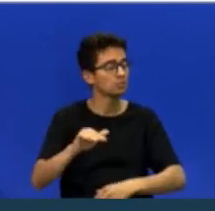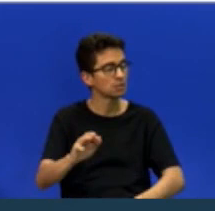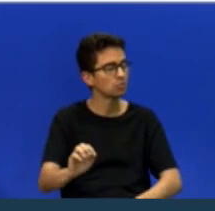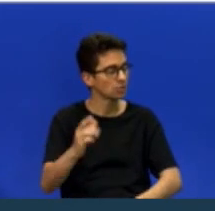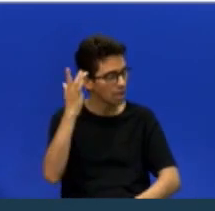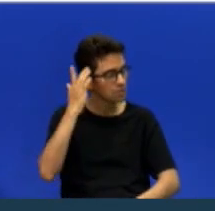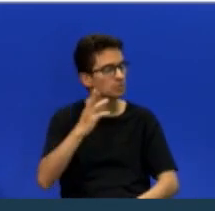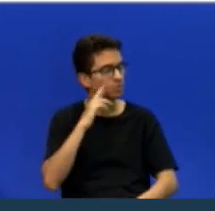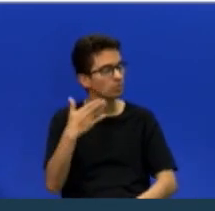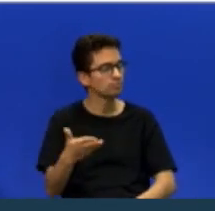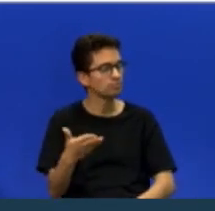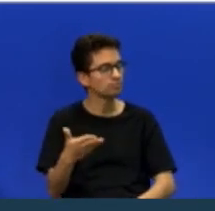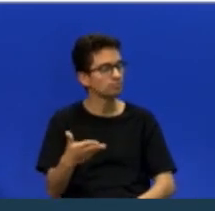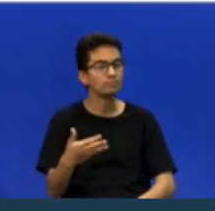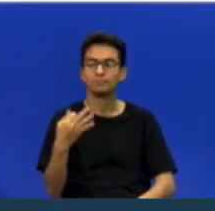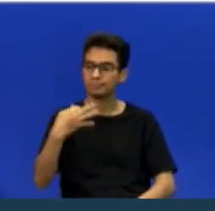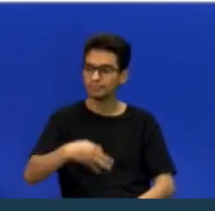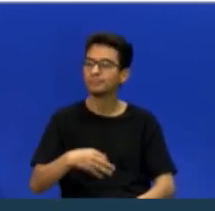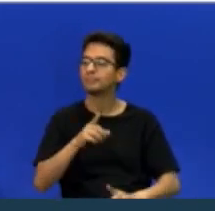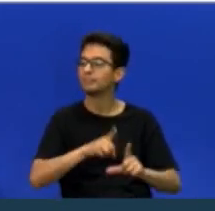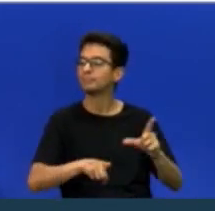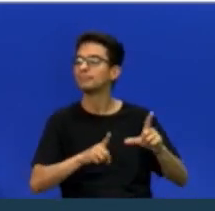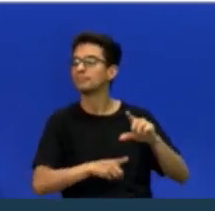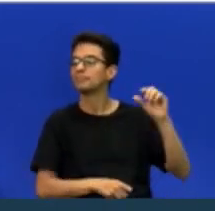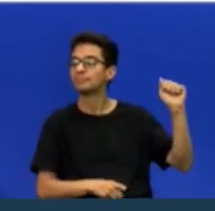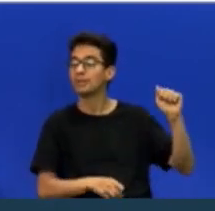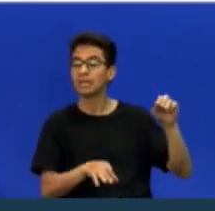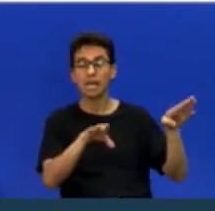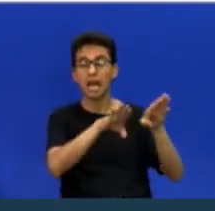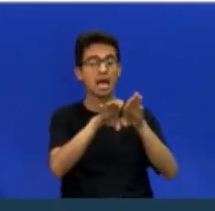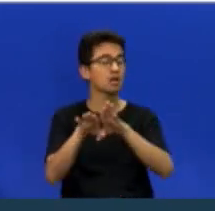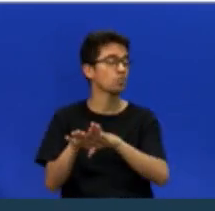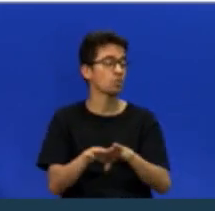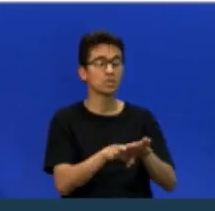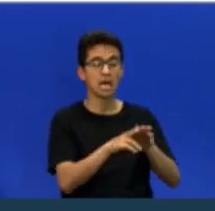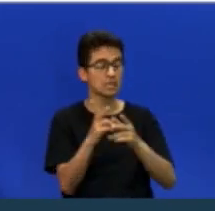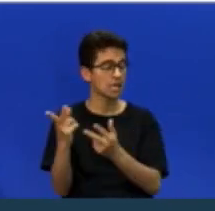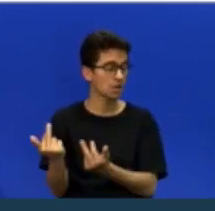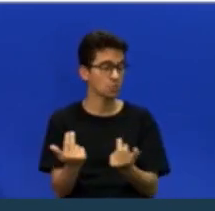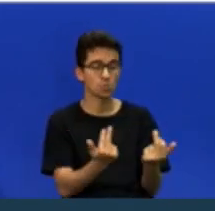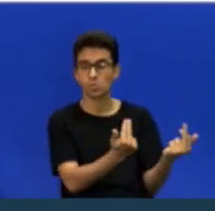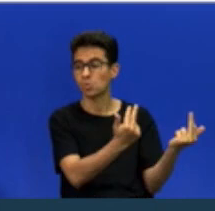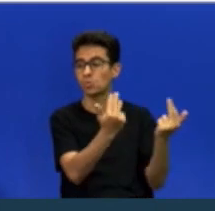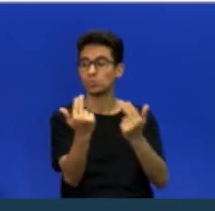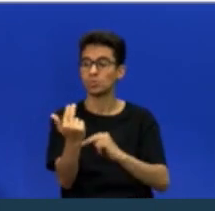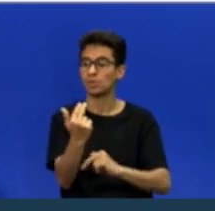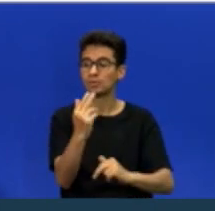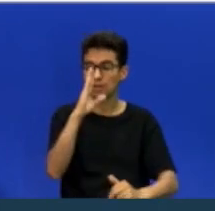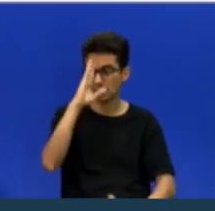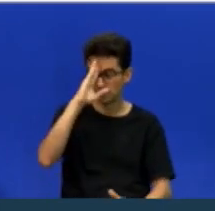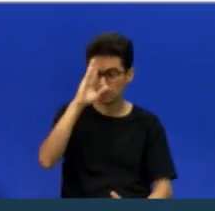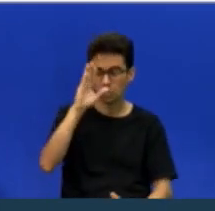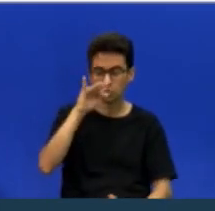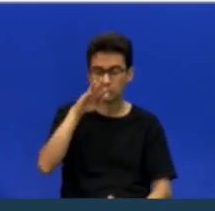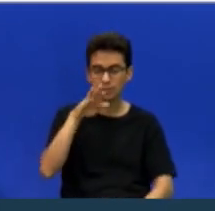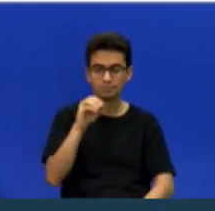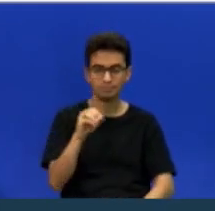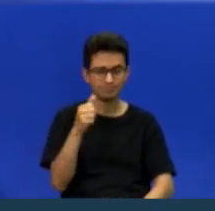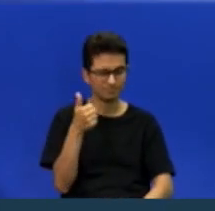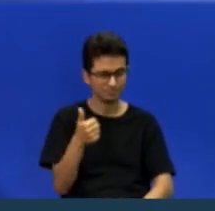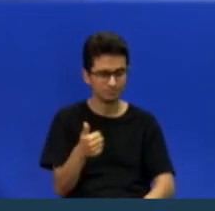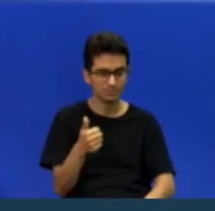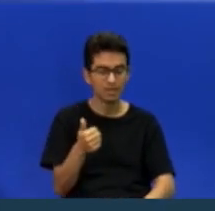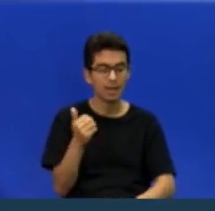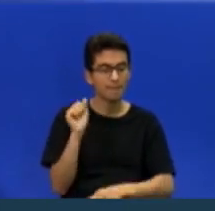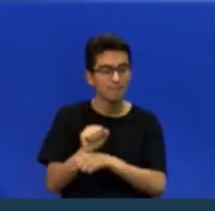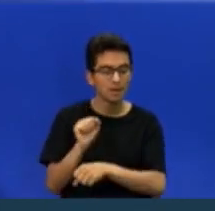do atendimento. Então, a resposta a essa pergunta é a letra A. O princípio doutrinário do SUS é a equidade.